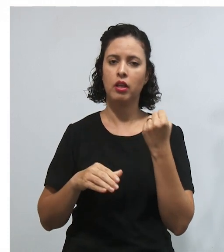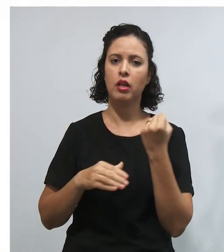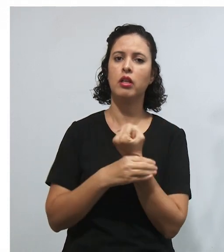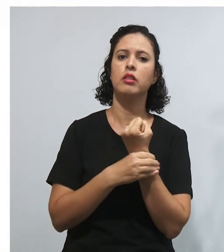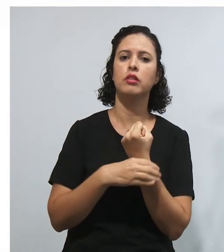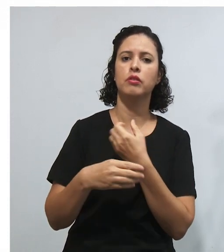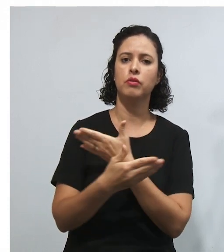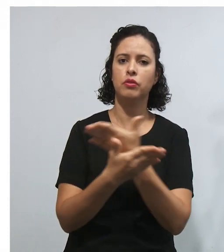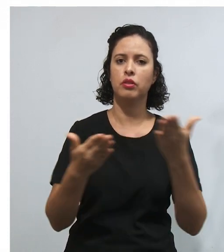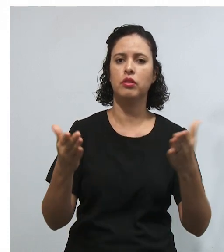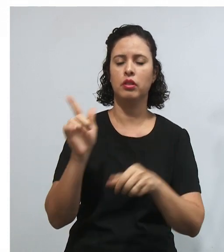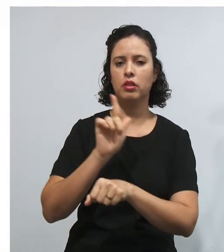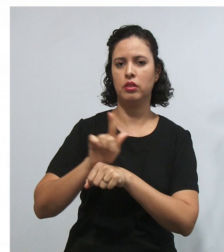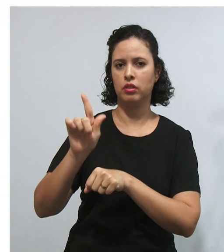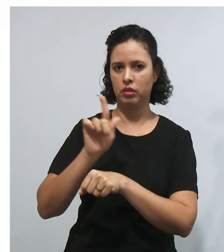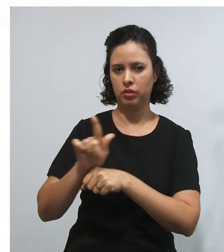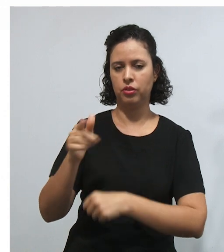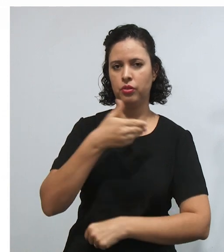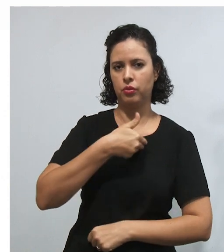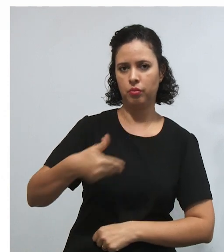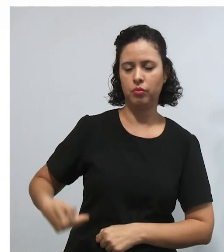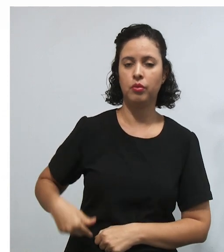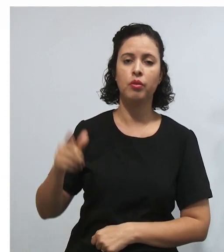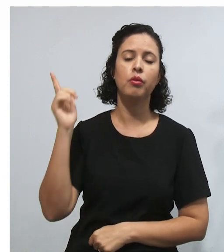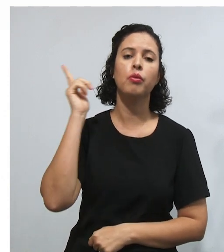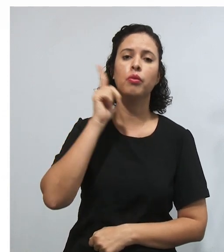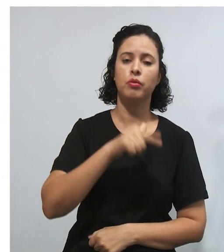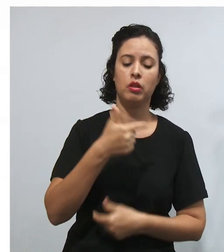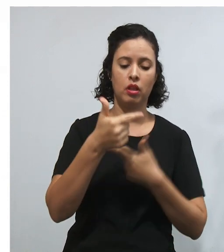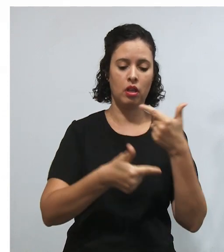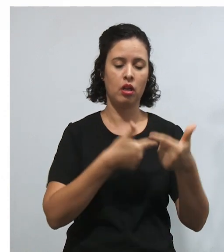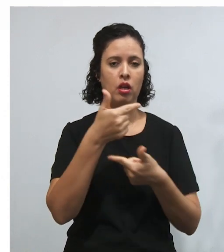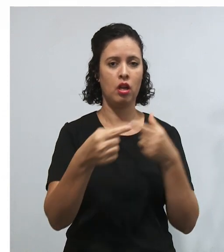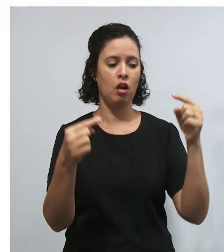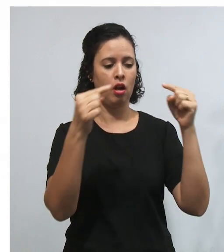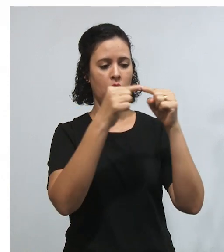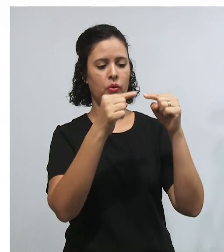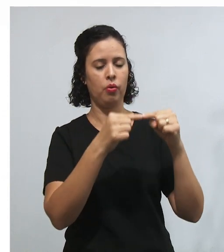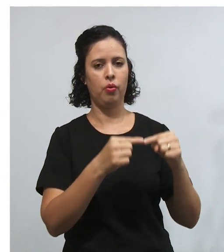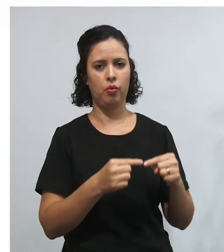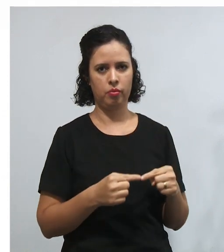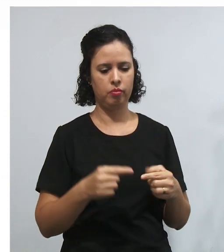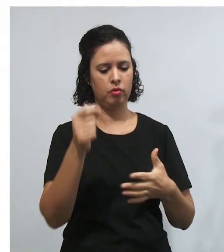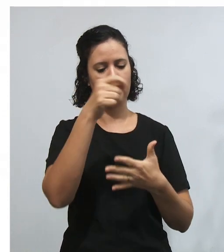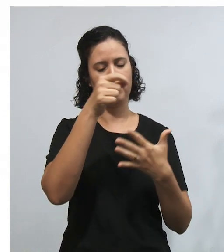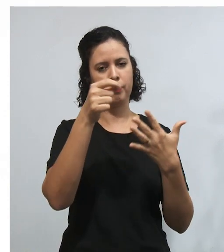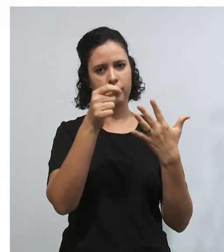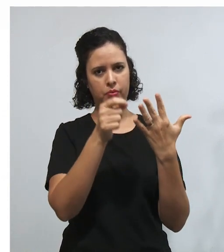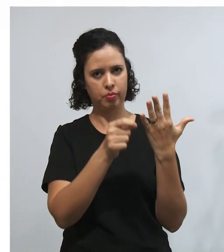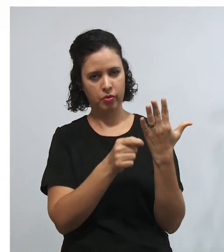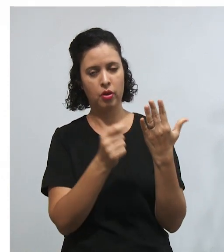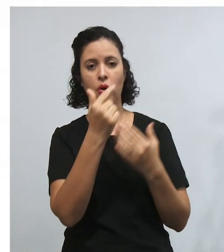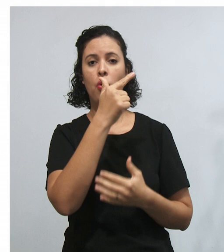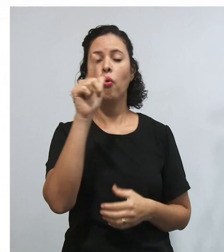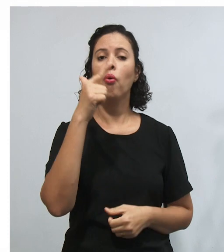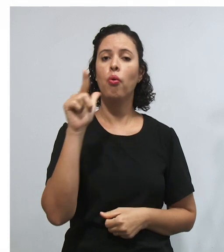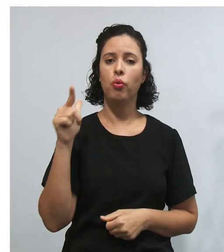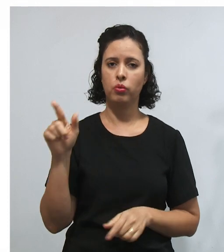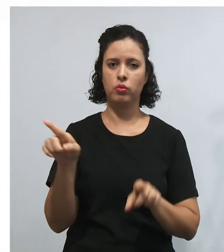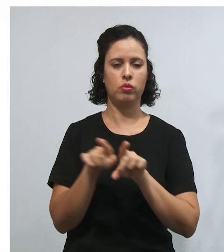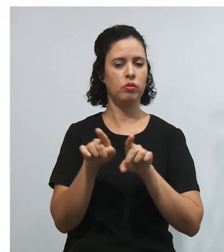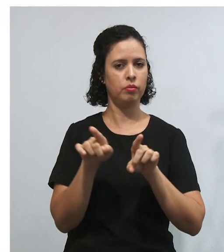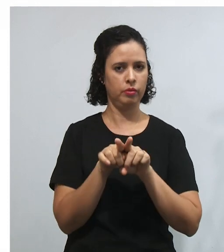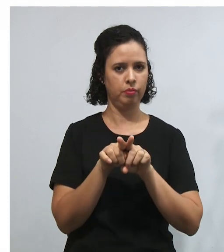que você, como gestor público, venha estar atuando em conformidade com esses princípios, entre outros